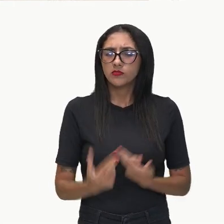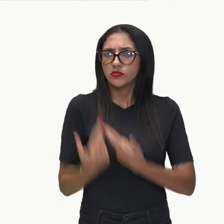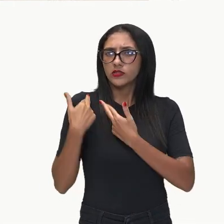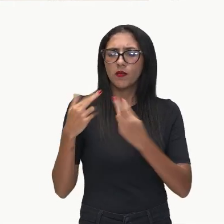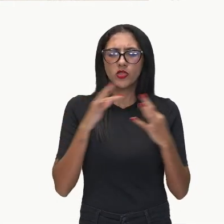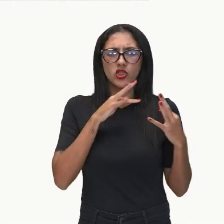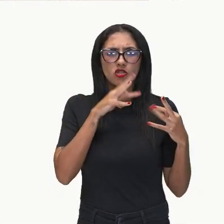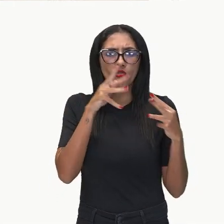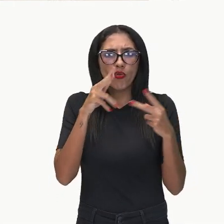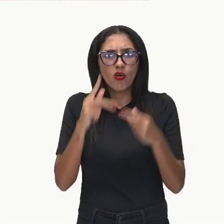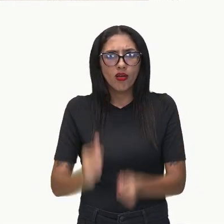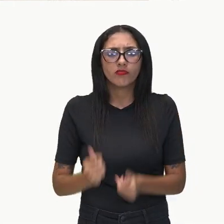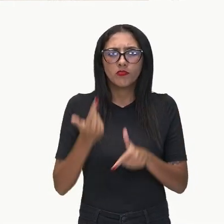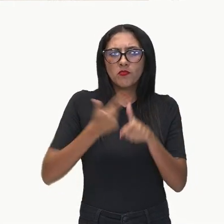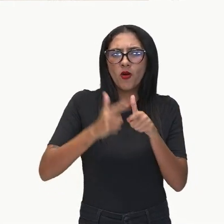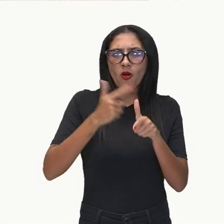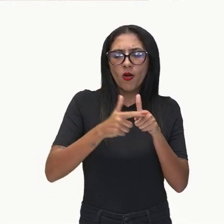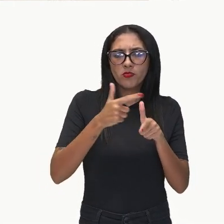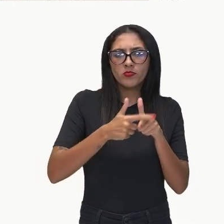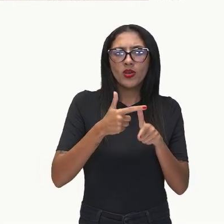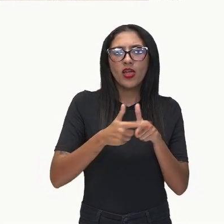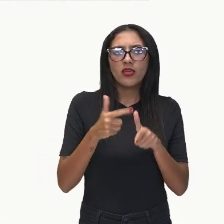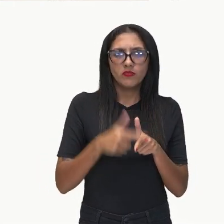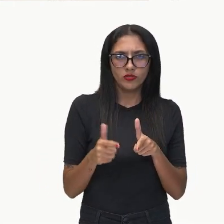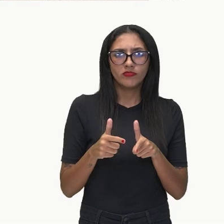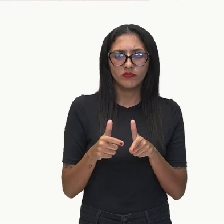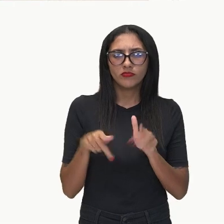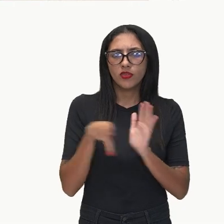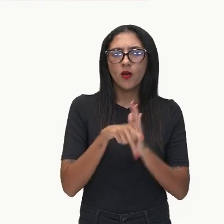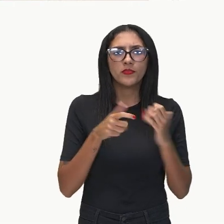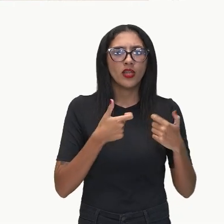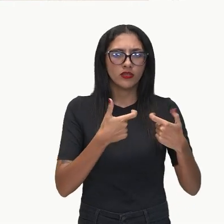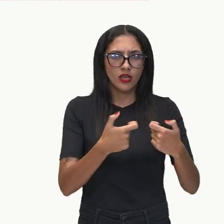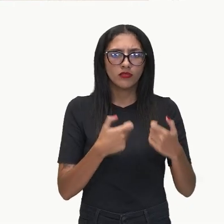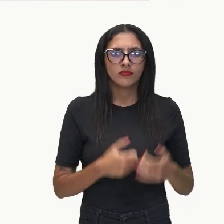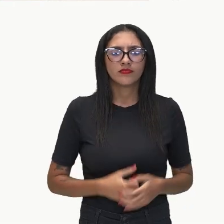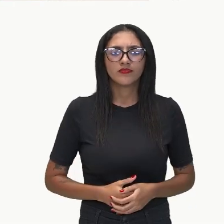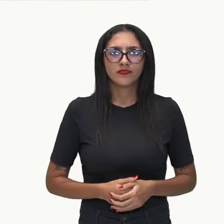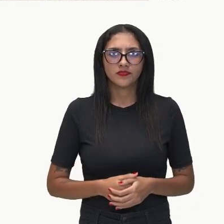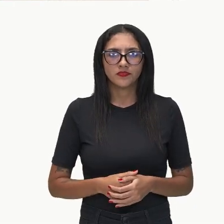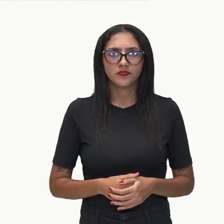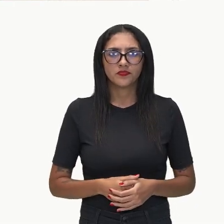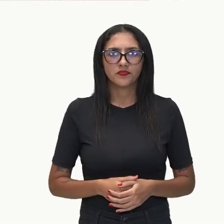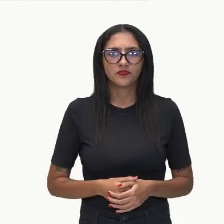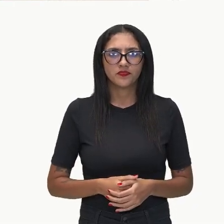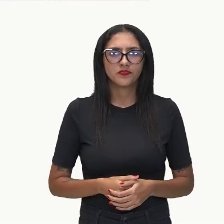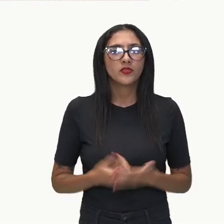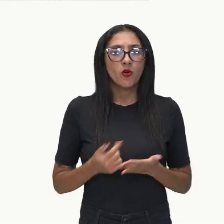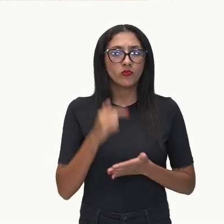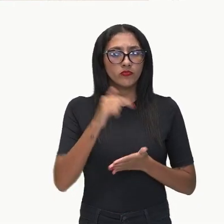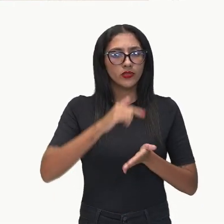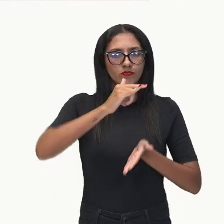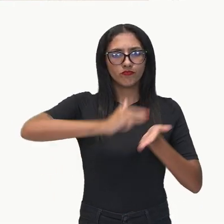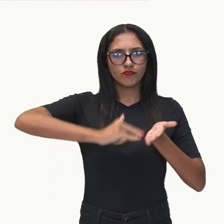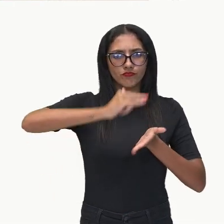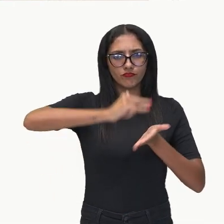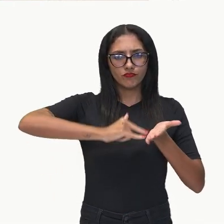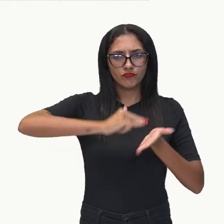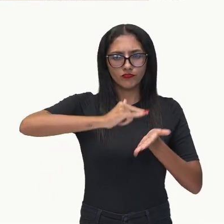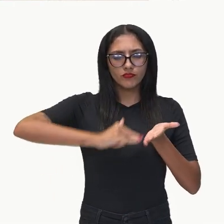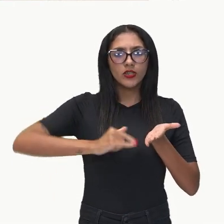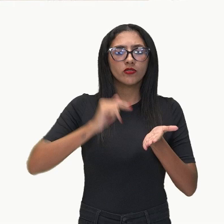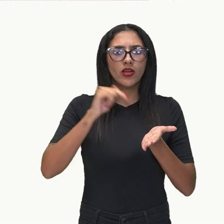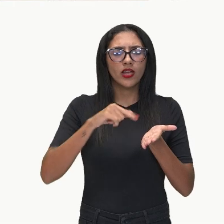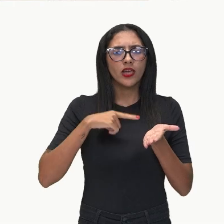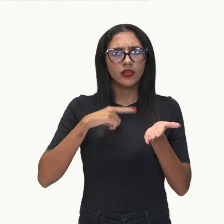prejuízos causados pela guerra. Então, veja só, o Tratado de Versalhes, ele,